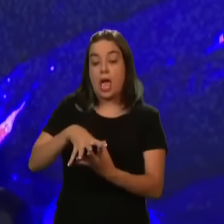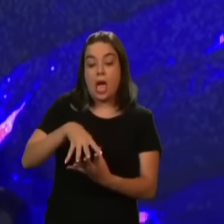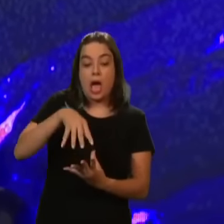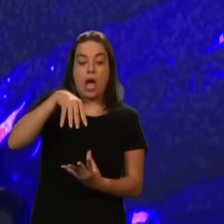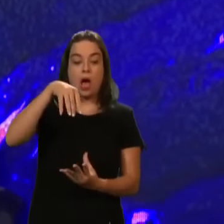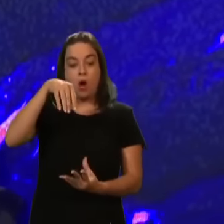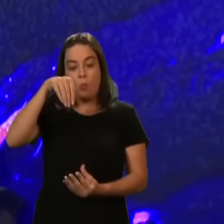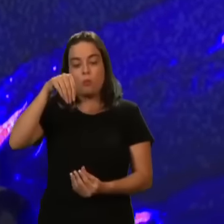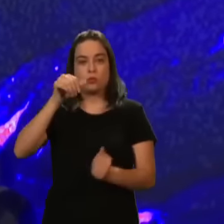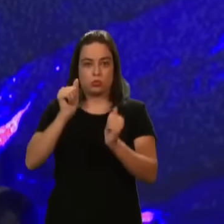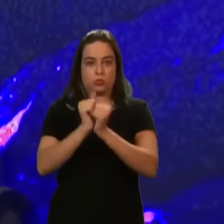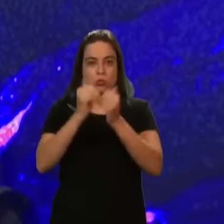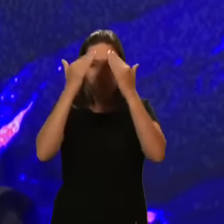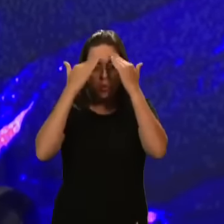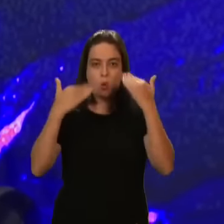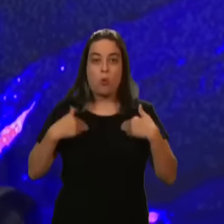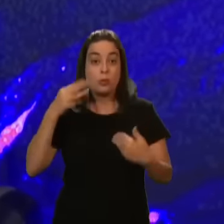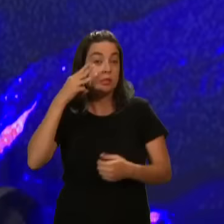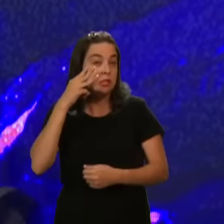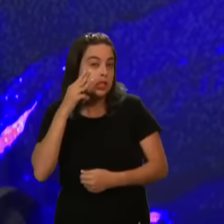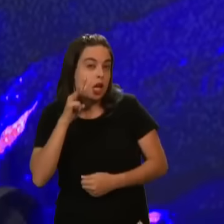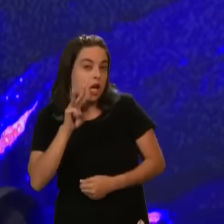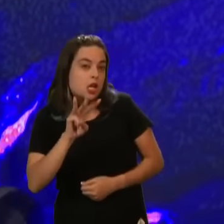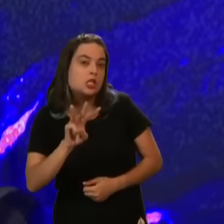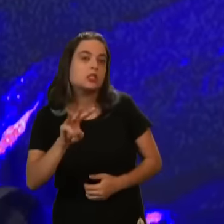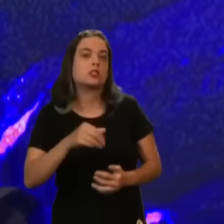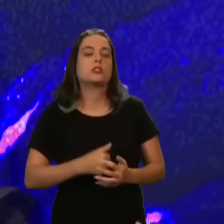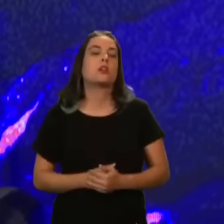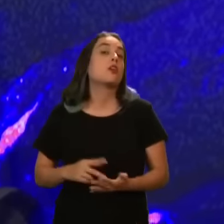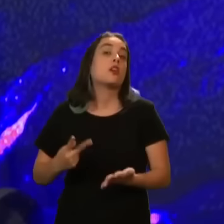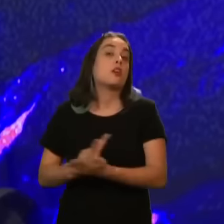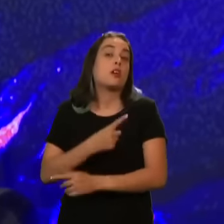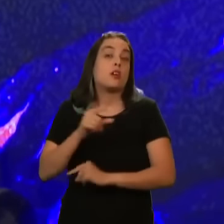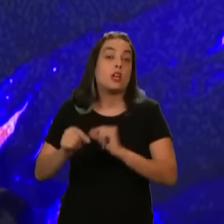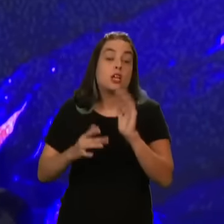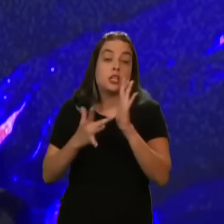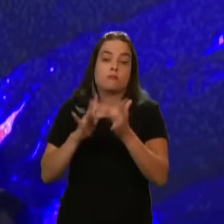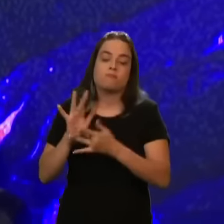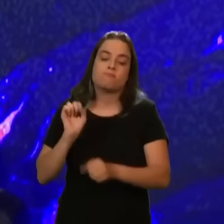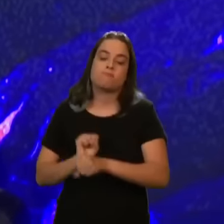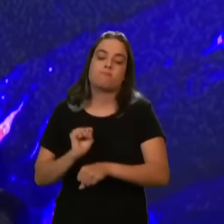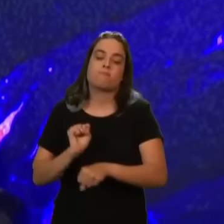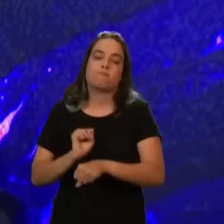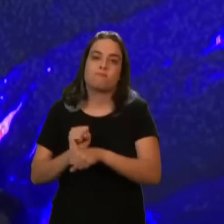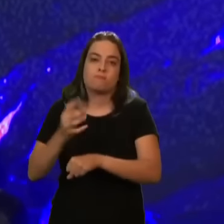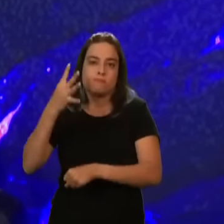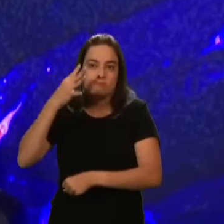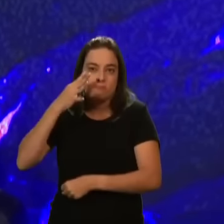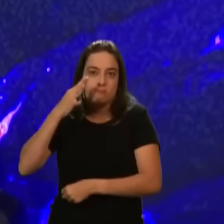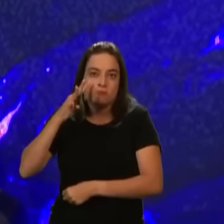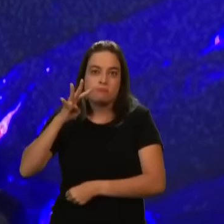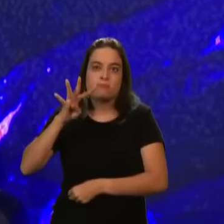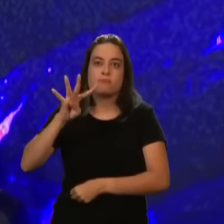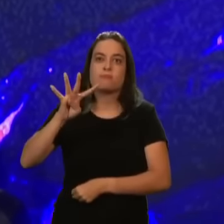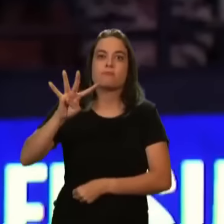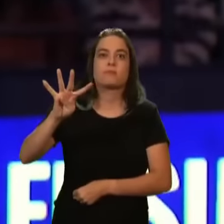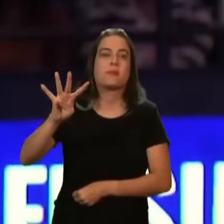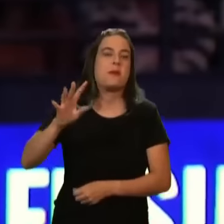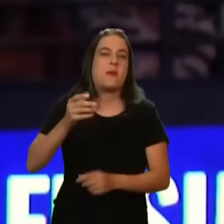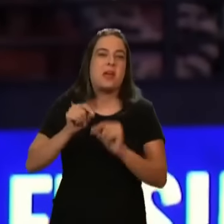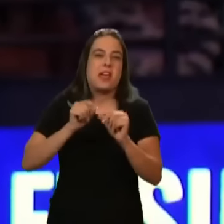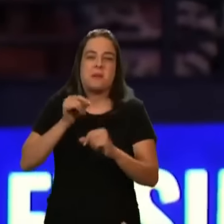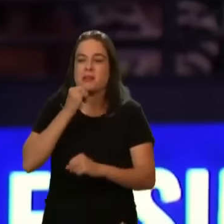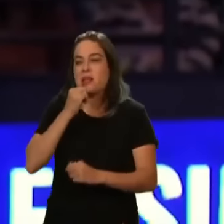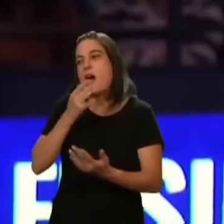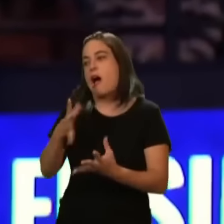por 3 dias. Então Jesus fez questão de esperar dar 4 dias para ninguém falar assim, é porque a alma estava perto, aí